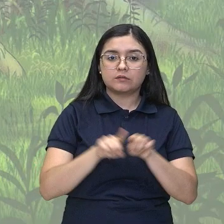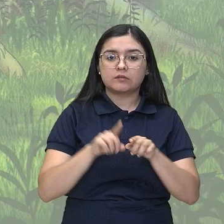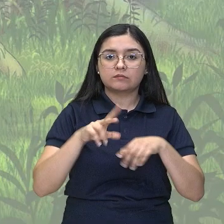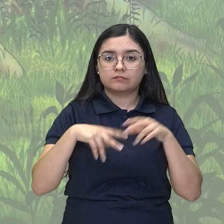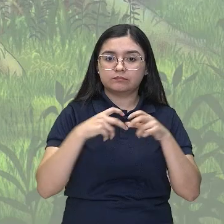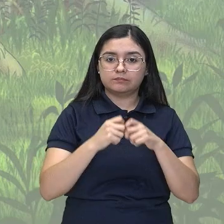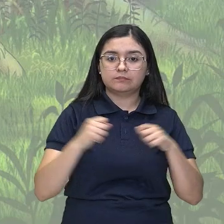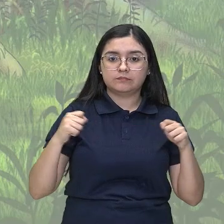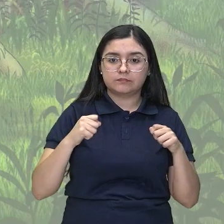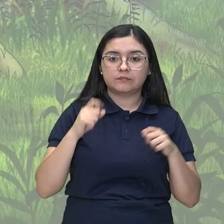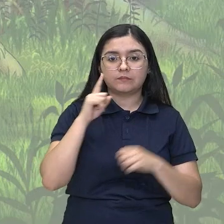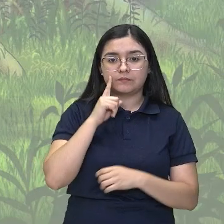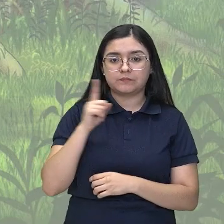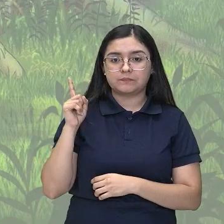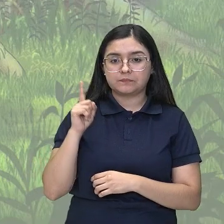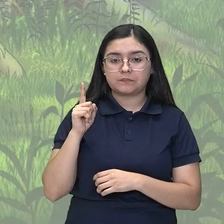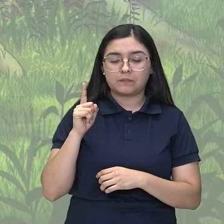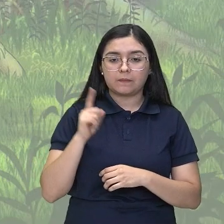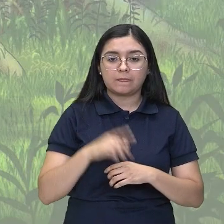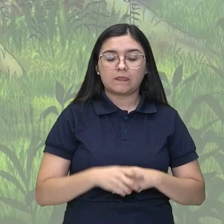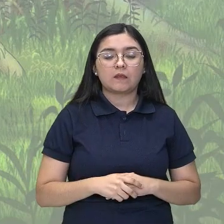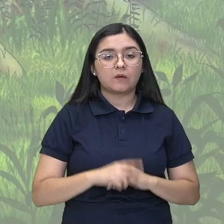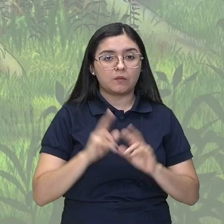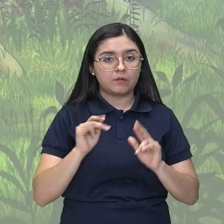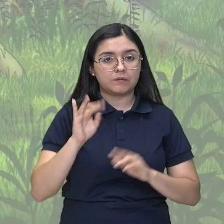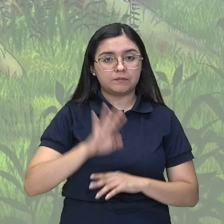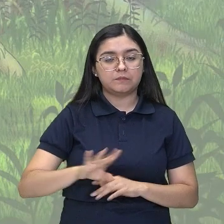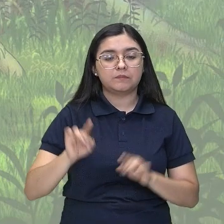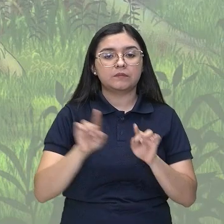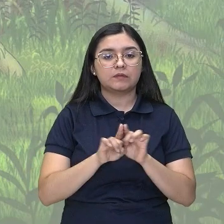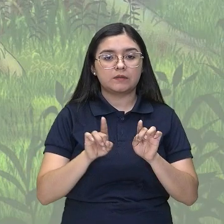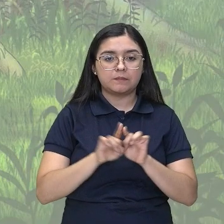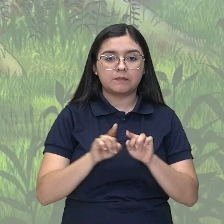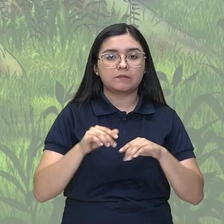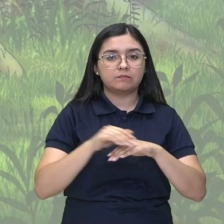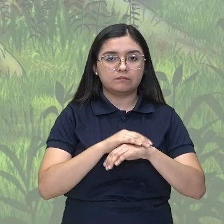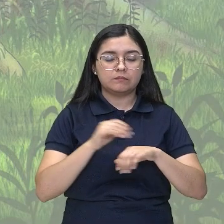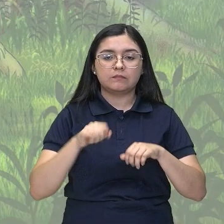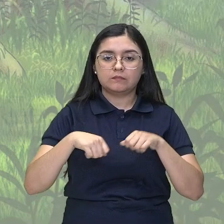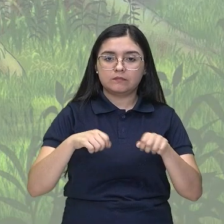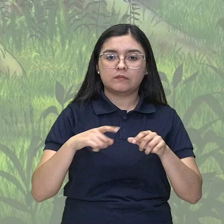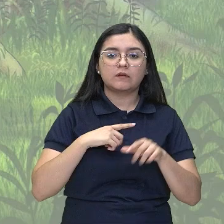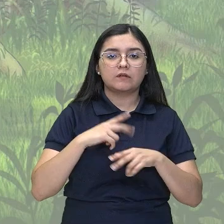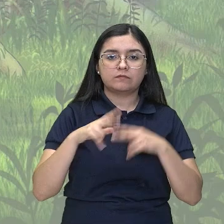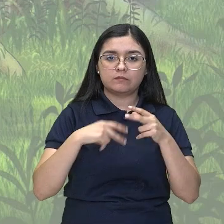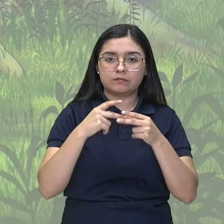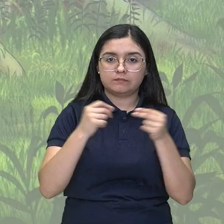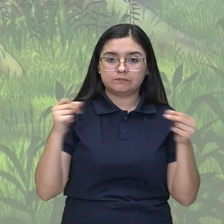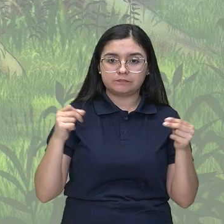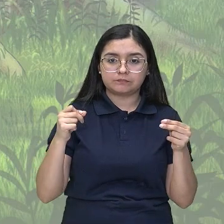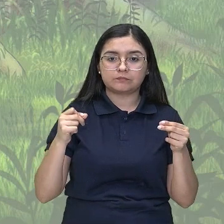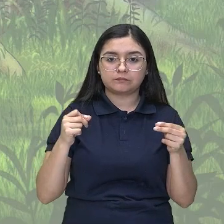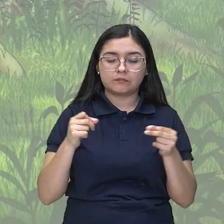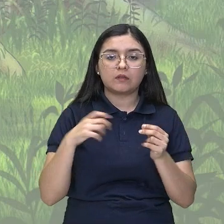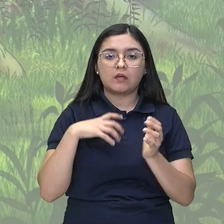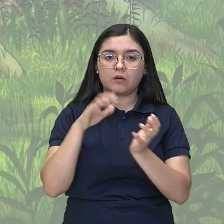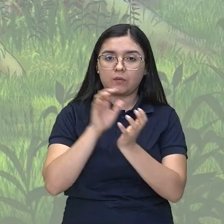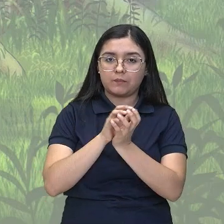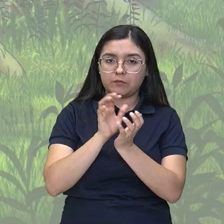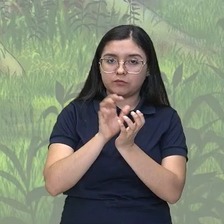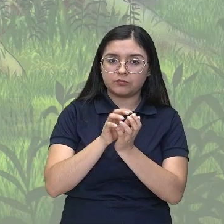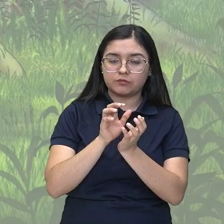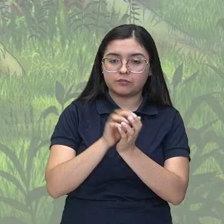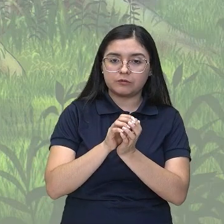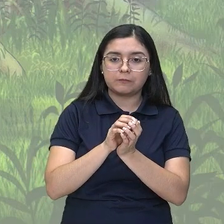nossa cena, né? Só que nas patas. Depois fez o mesmo às pernas e acabou por amarrar as 2 mandíbulas, agora assim como na cena,